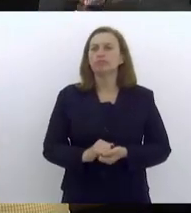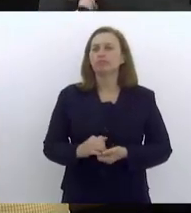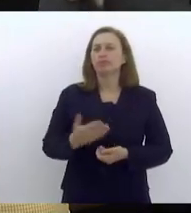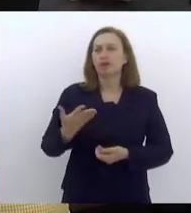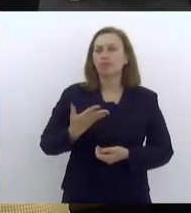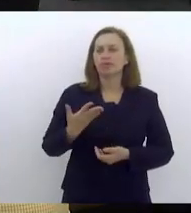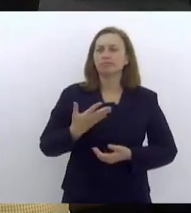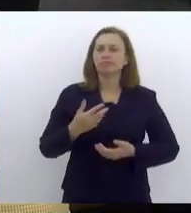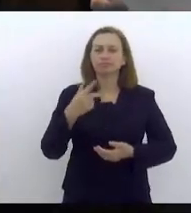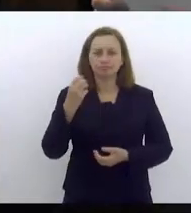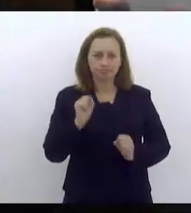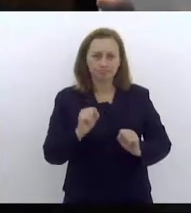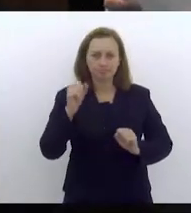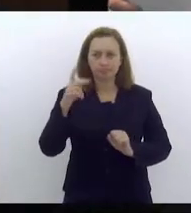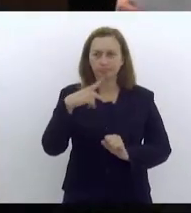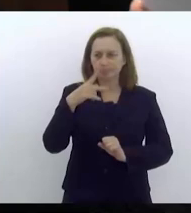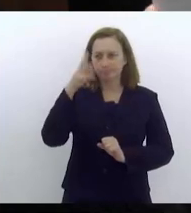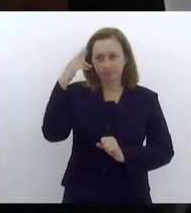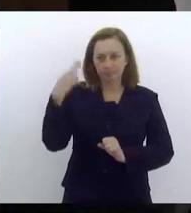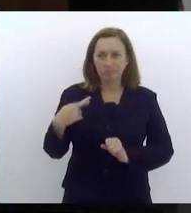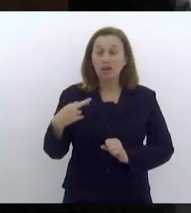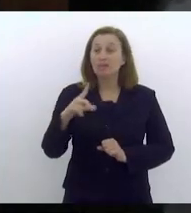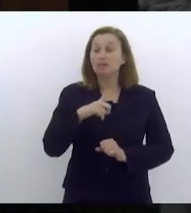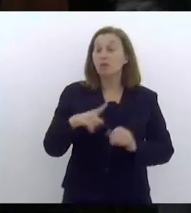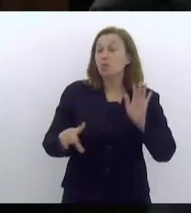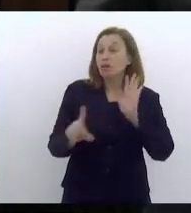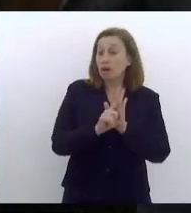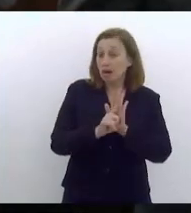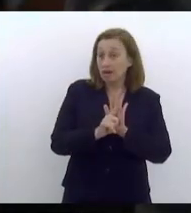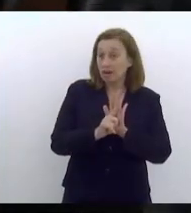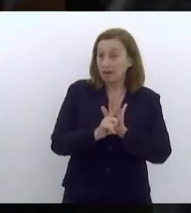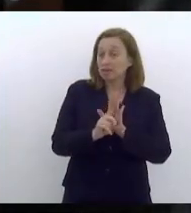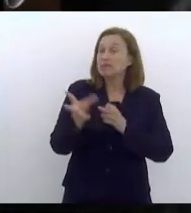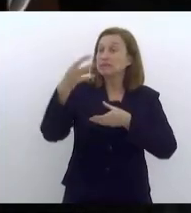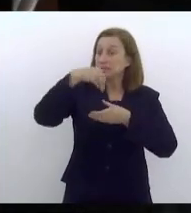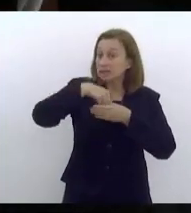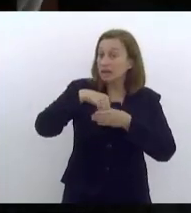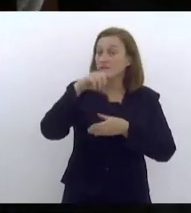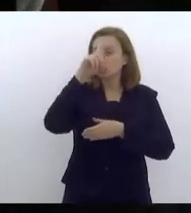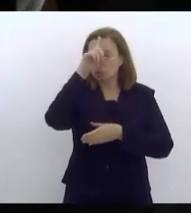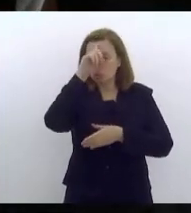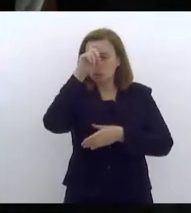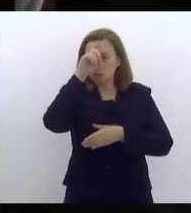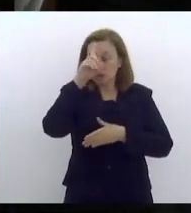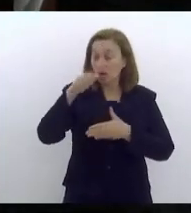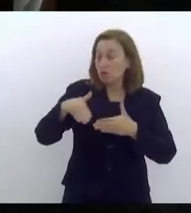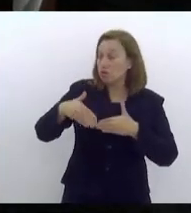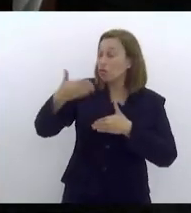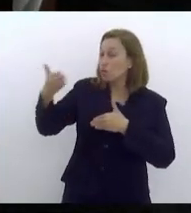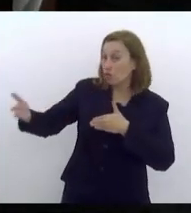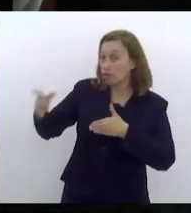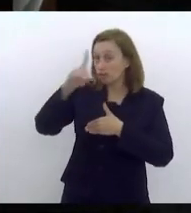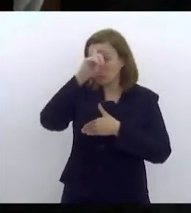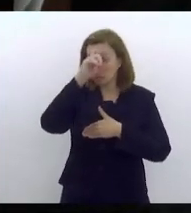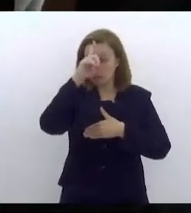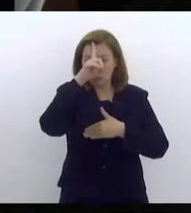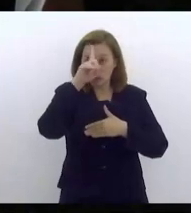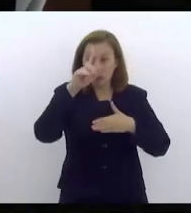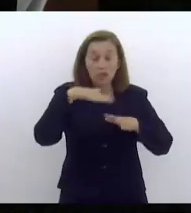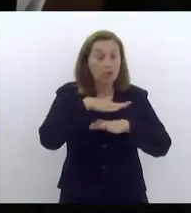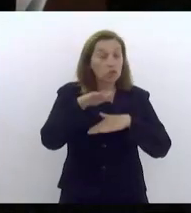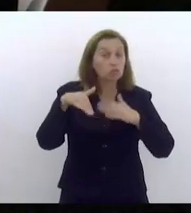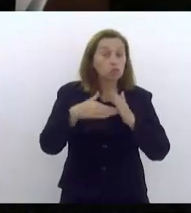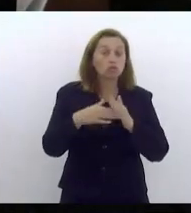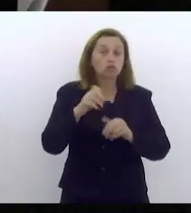plenário. Pode falar, Renato. Senhor presidente, existe uma lei que é dentro dos hospitais e fora dos hospitais, que é vigente em todo o